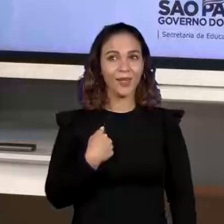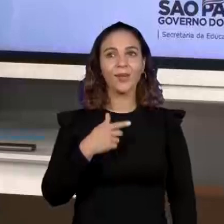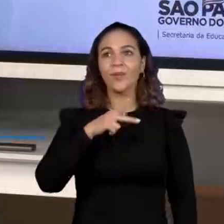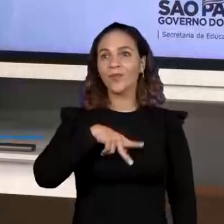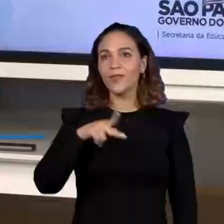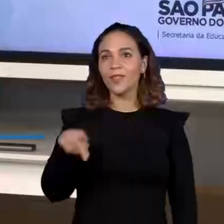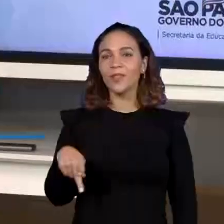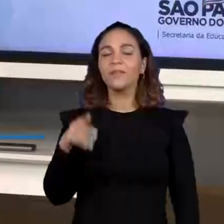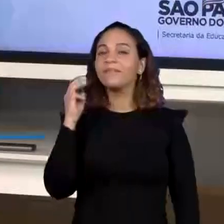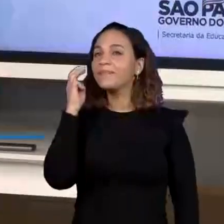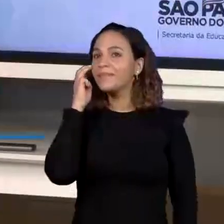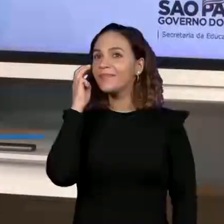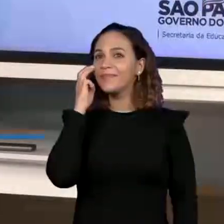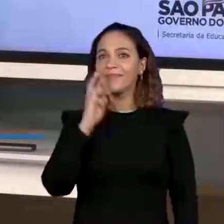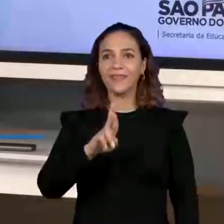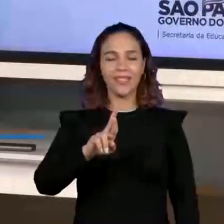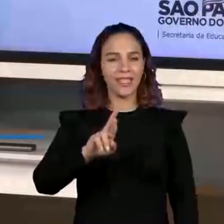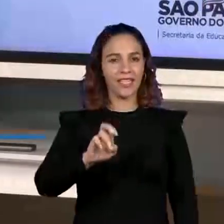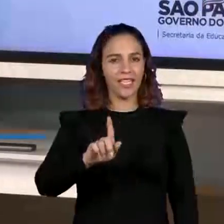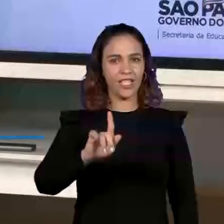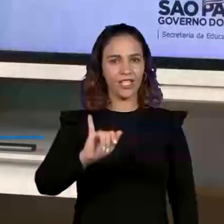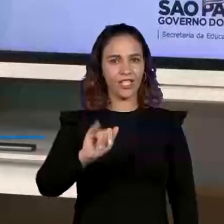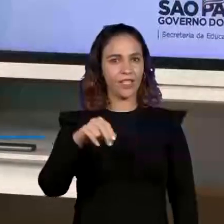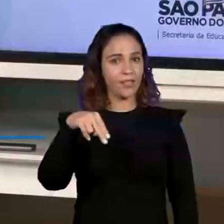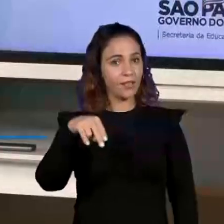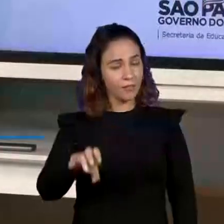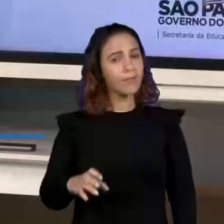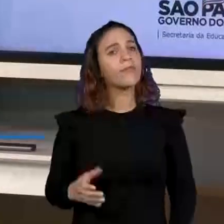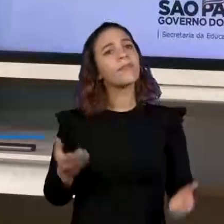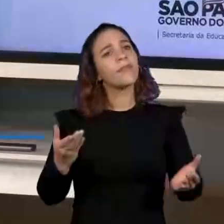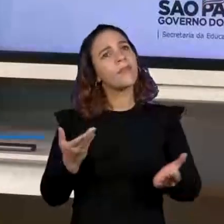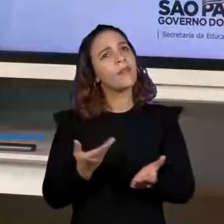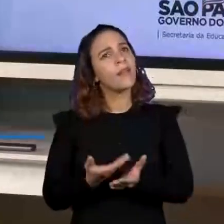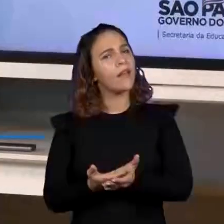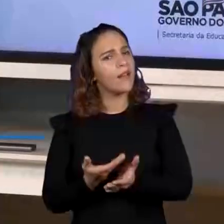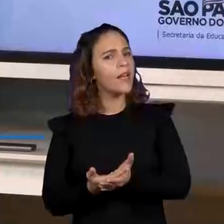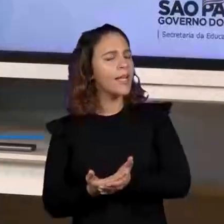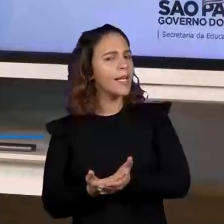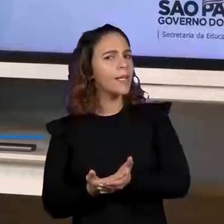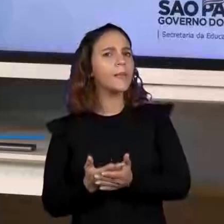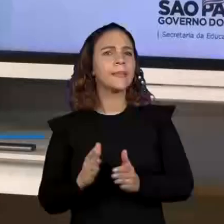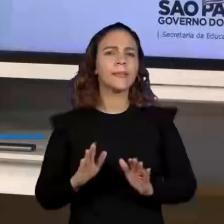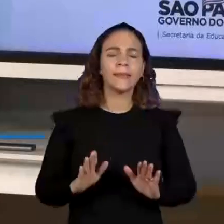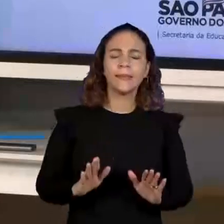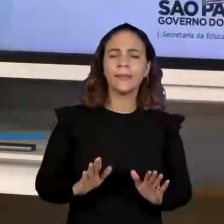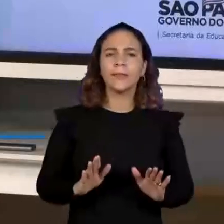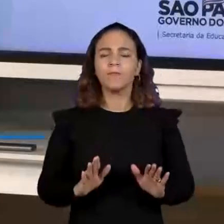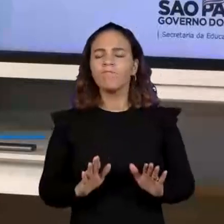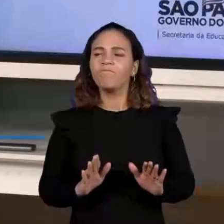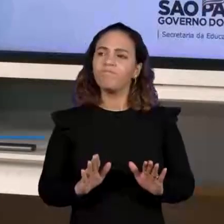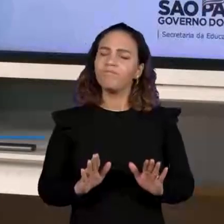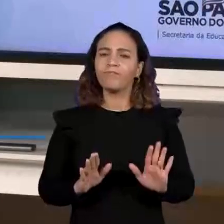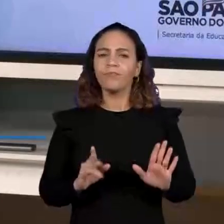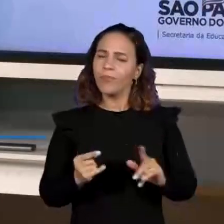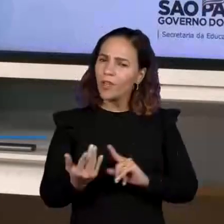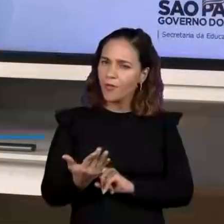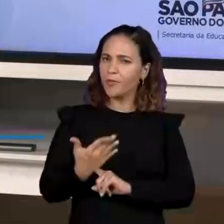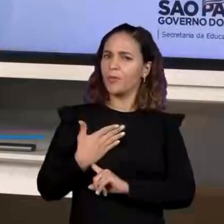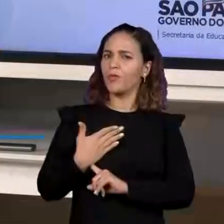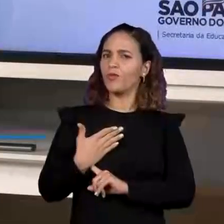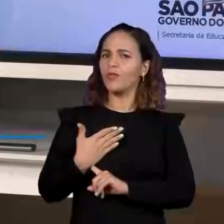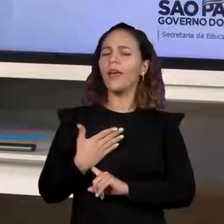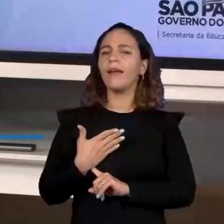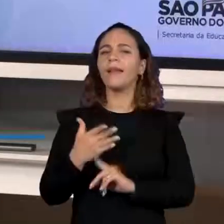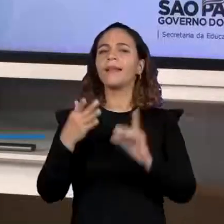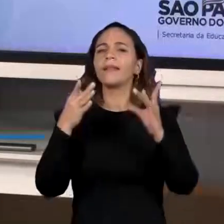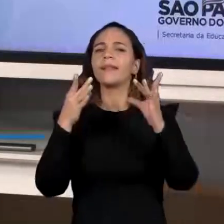professora Regiane Oliveira e esta é uma aula, sim, onde nos ajudará a esclarecer